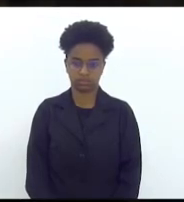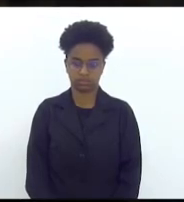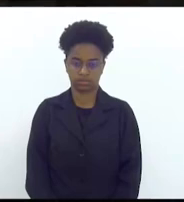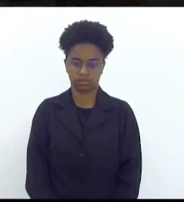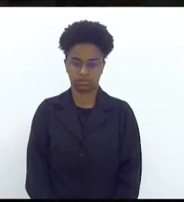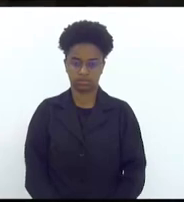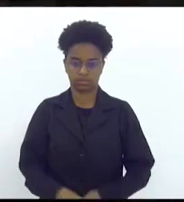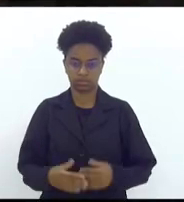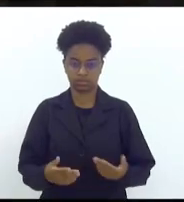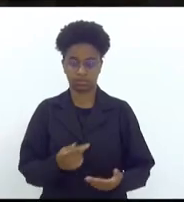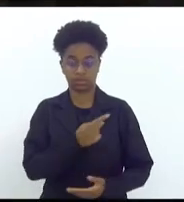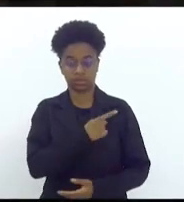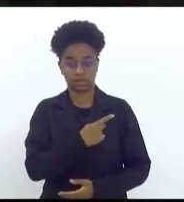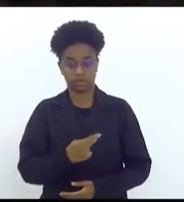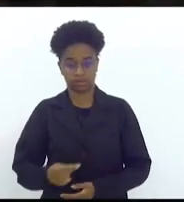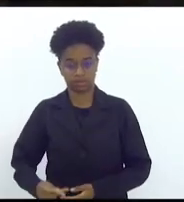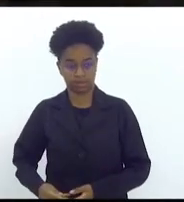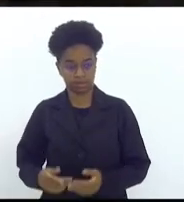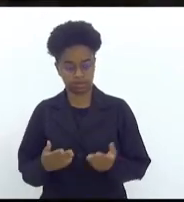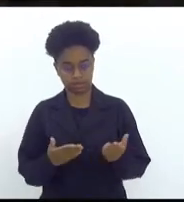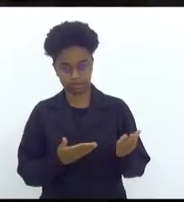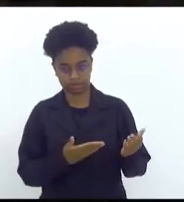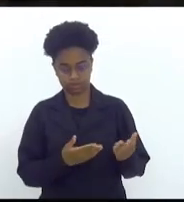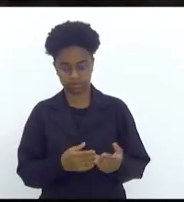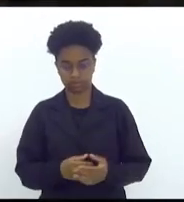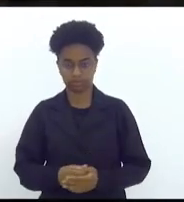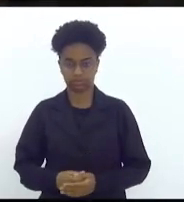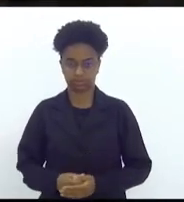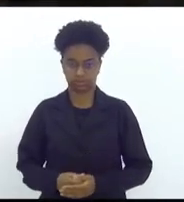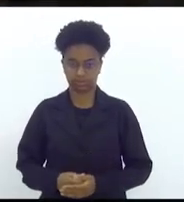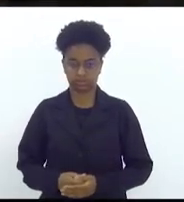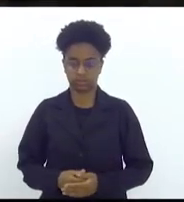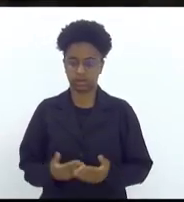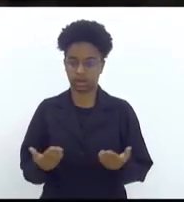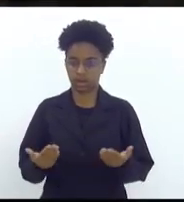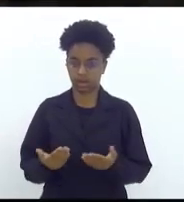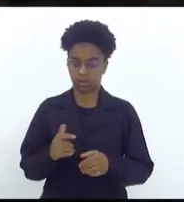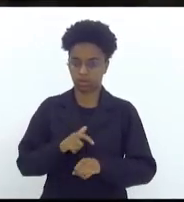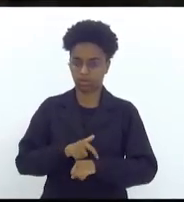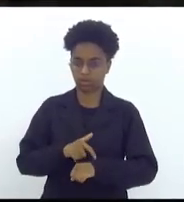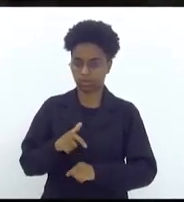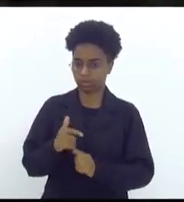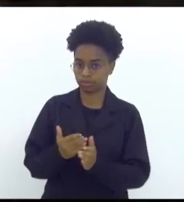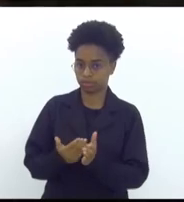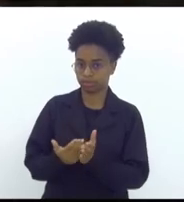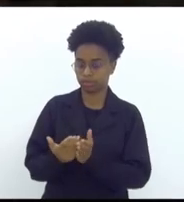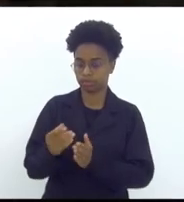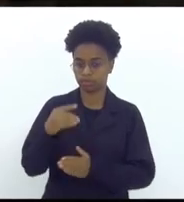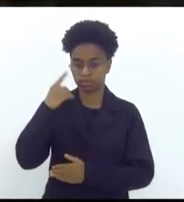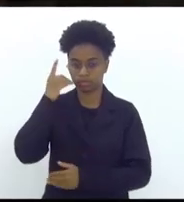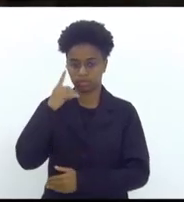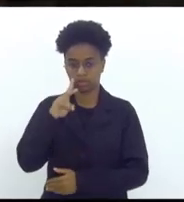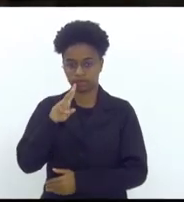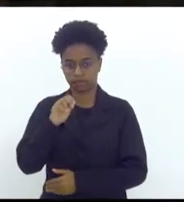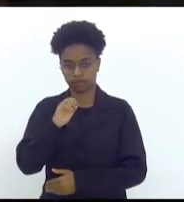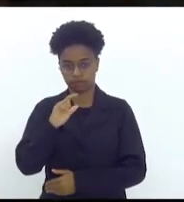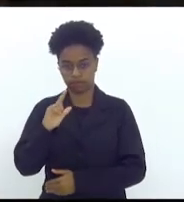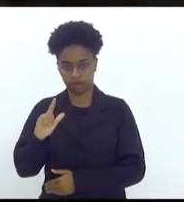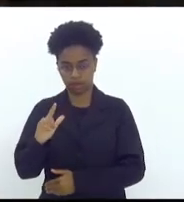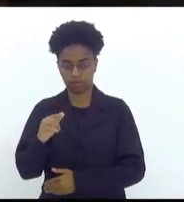senhor presidente do expediente Inicial Deputado Val da Ceasa